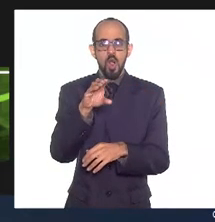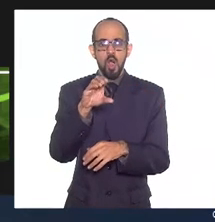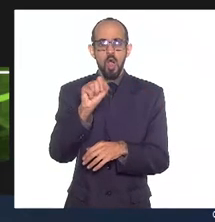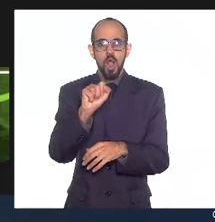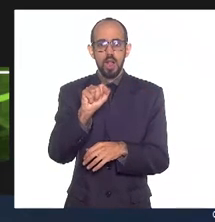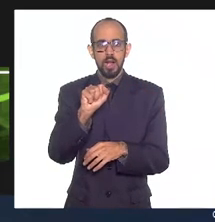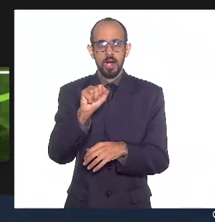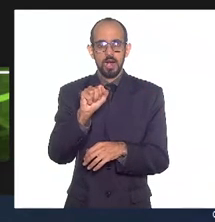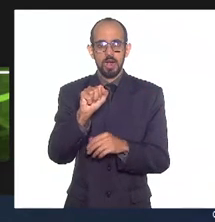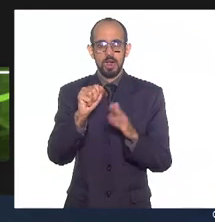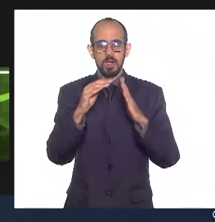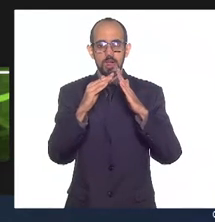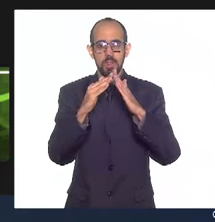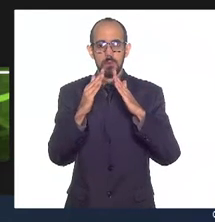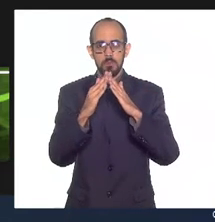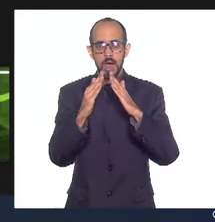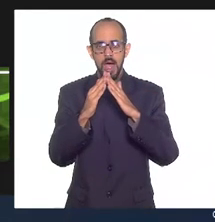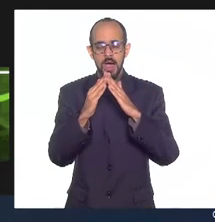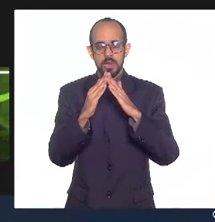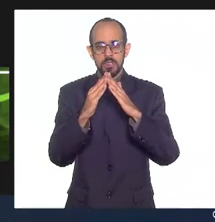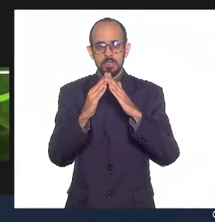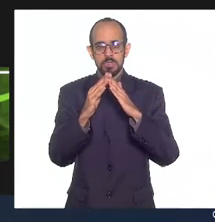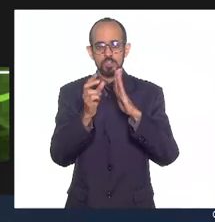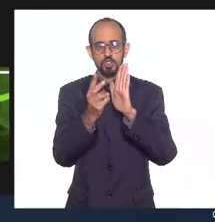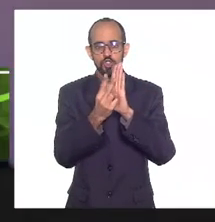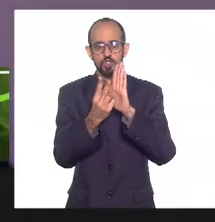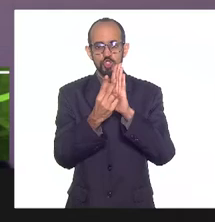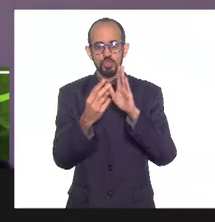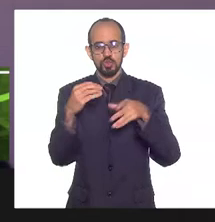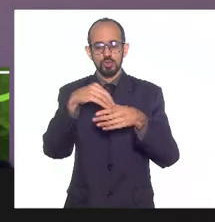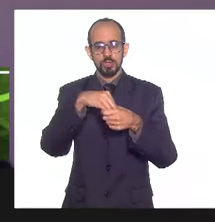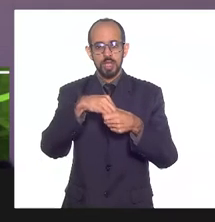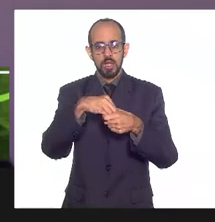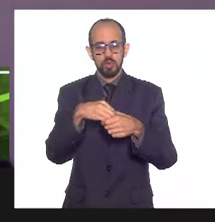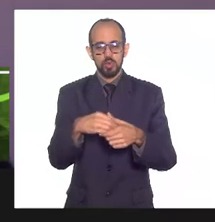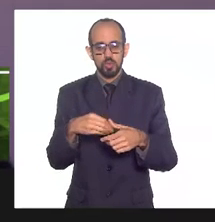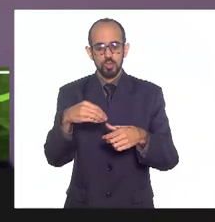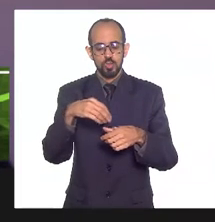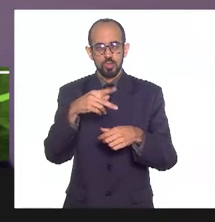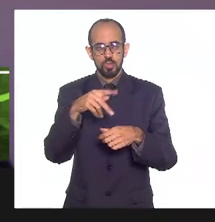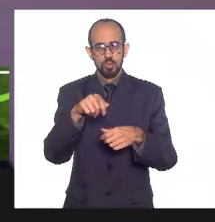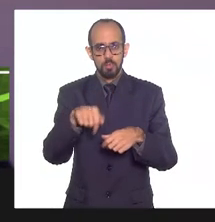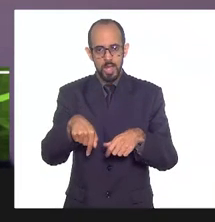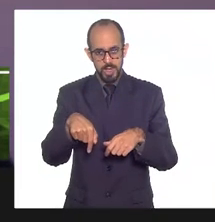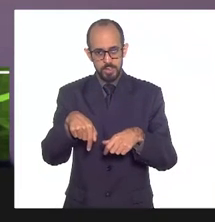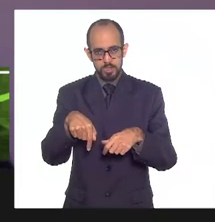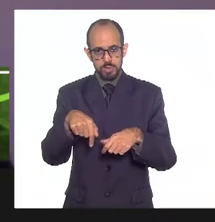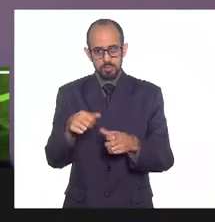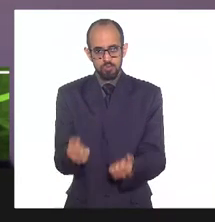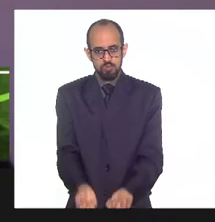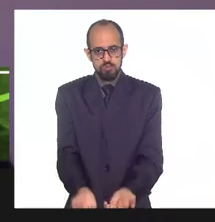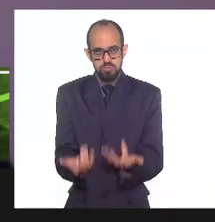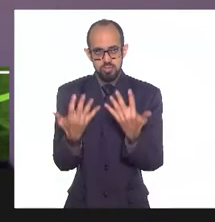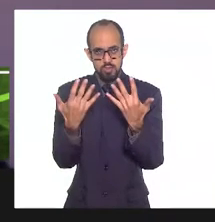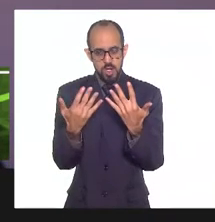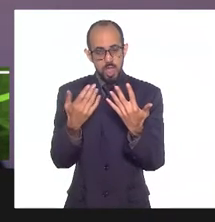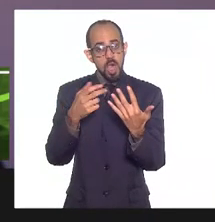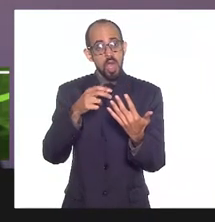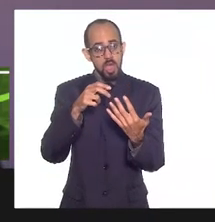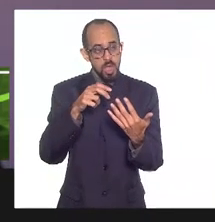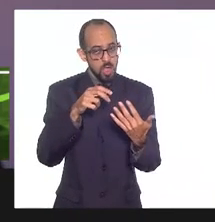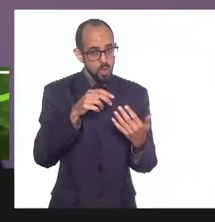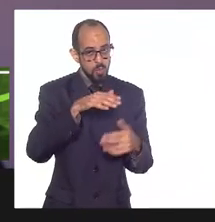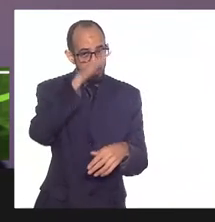existe no nosso parque esse incêndio ele está sendo analisado